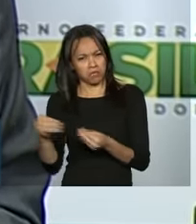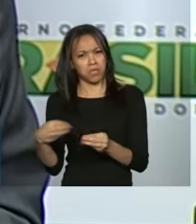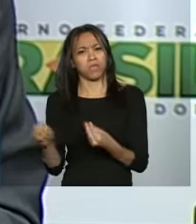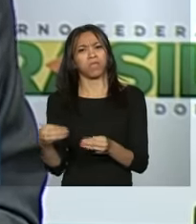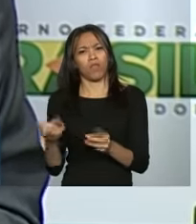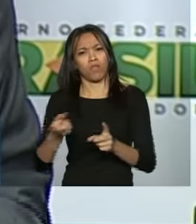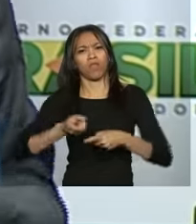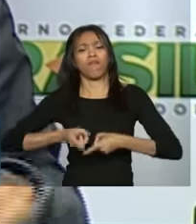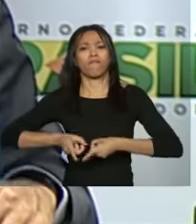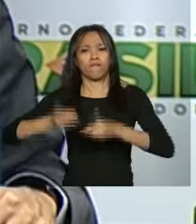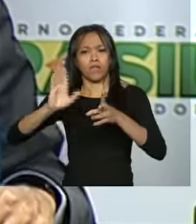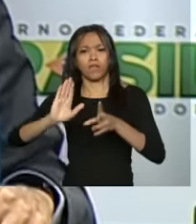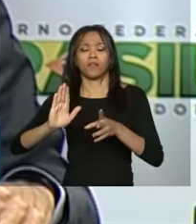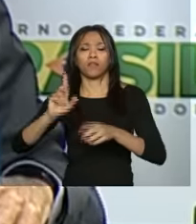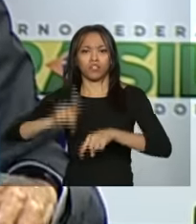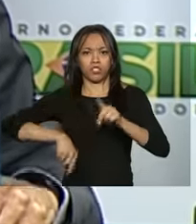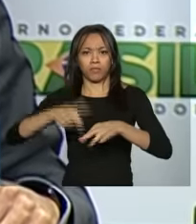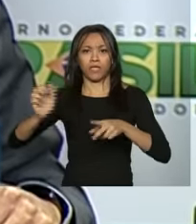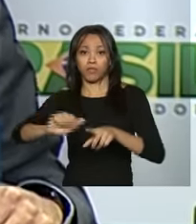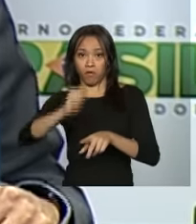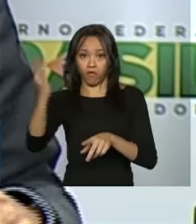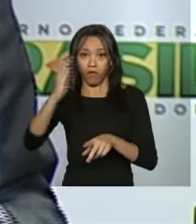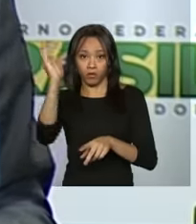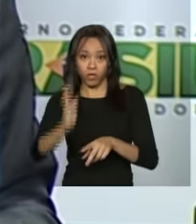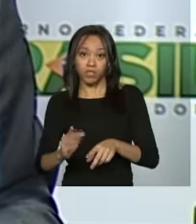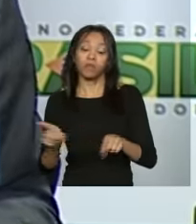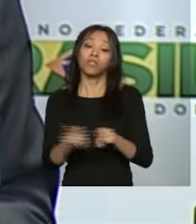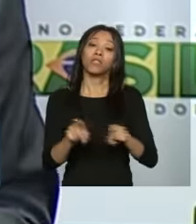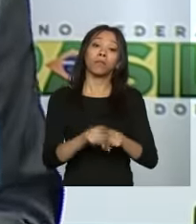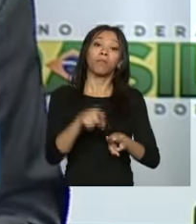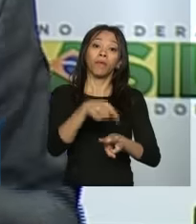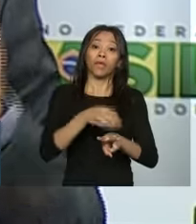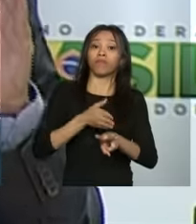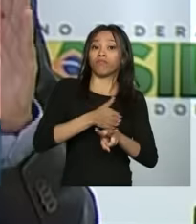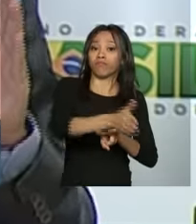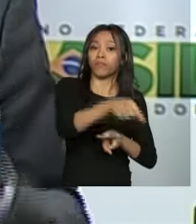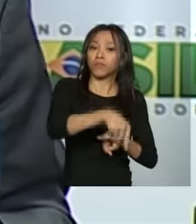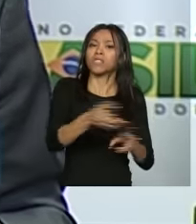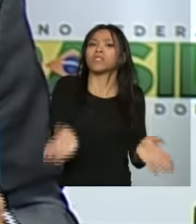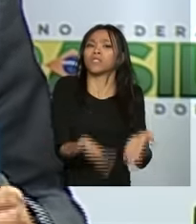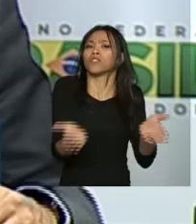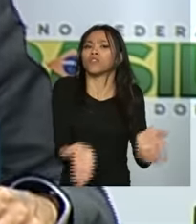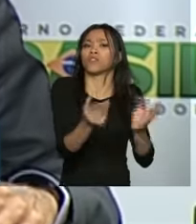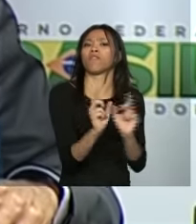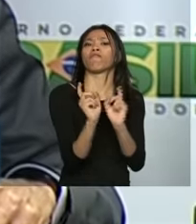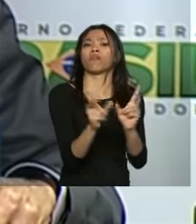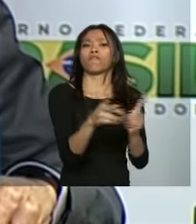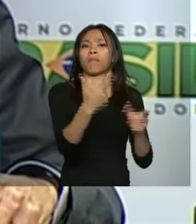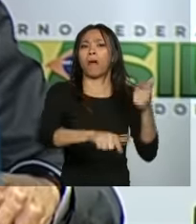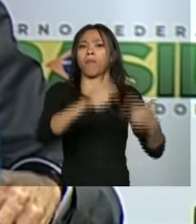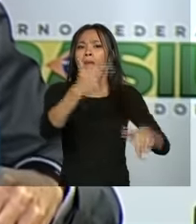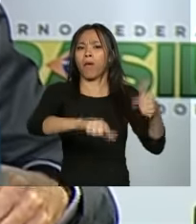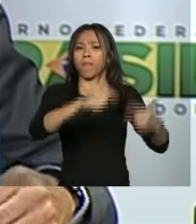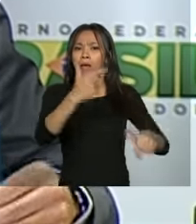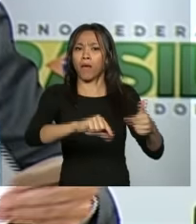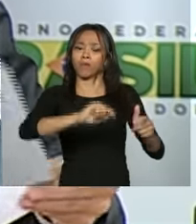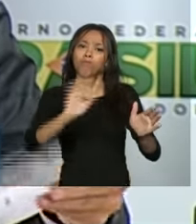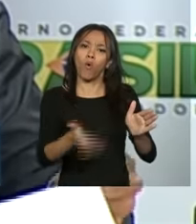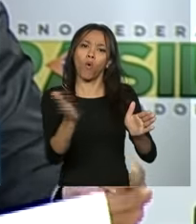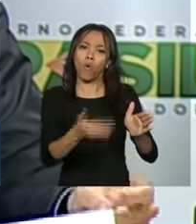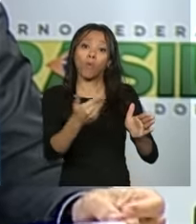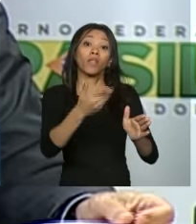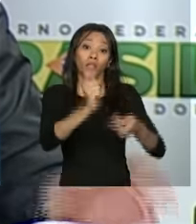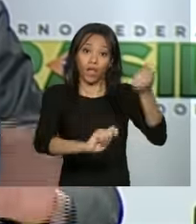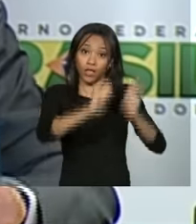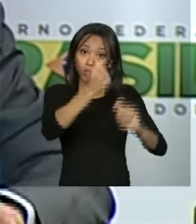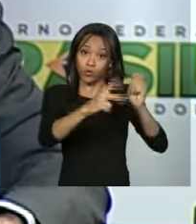da importação como também do estímulo a indústria Nacional portanto 30 dias nós também concluiremos essas